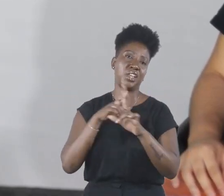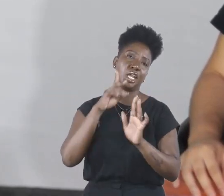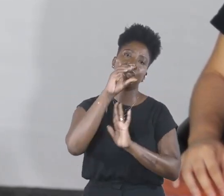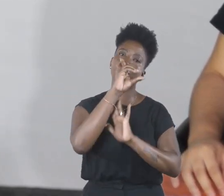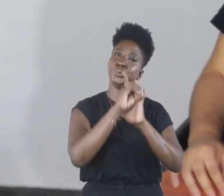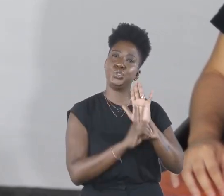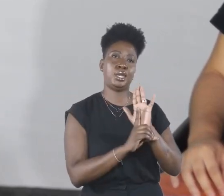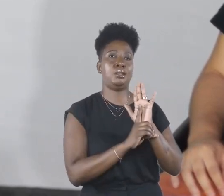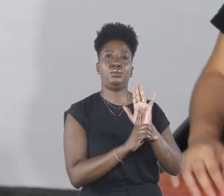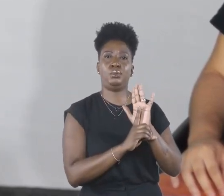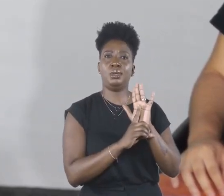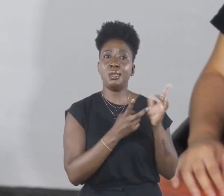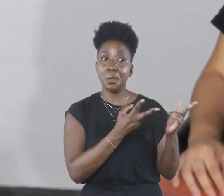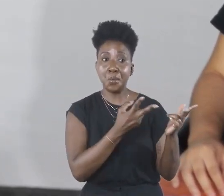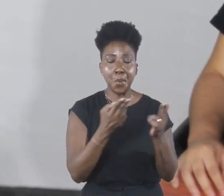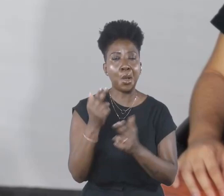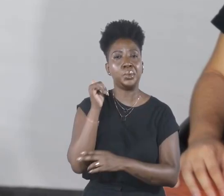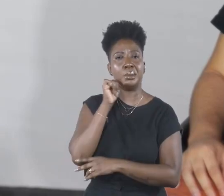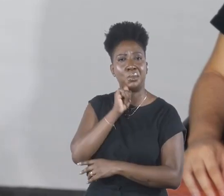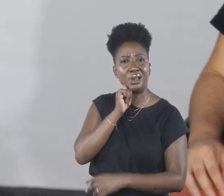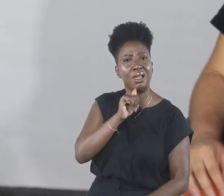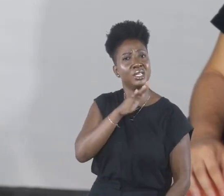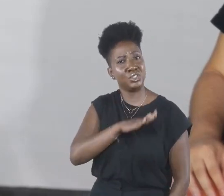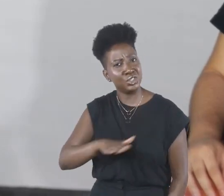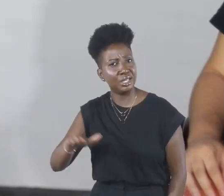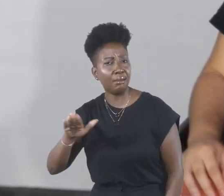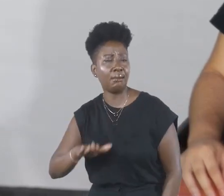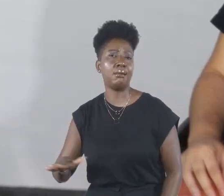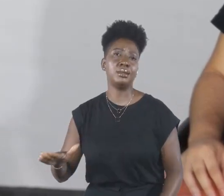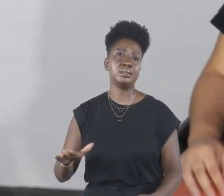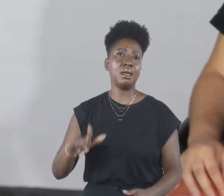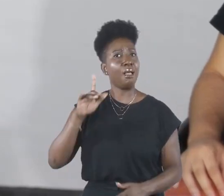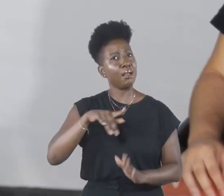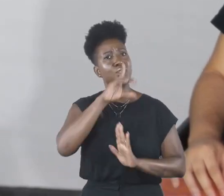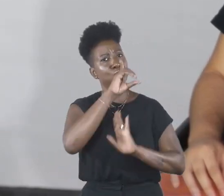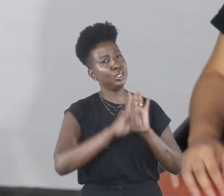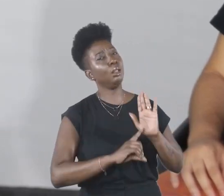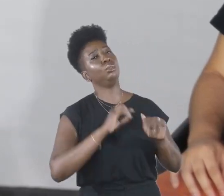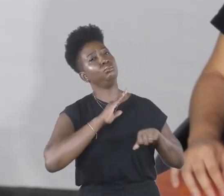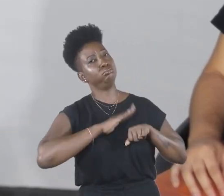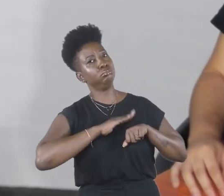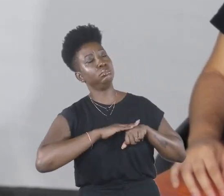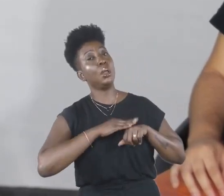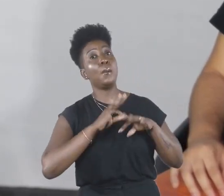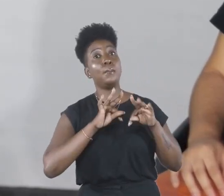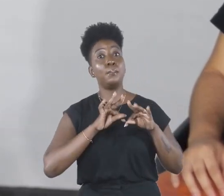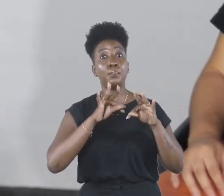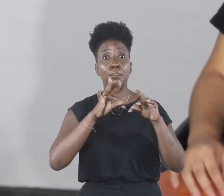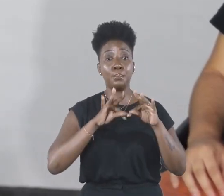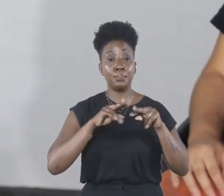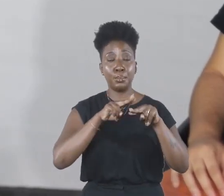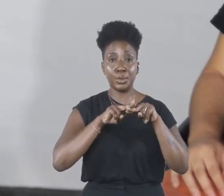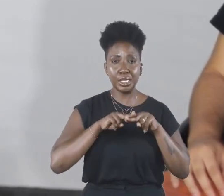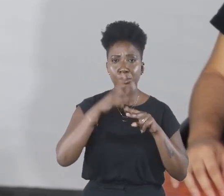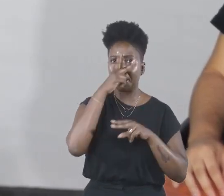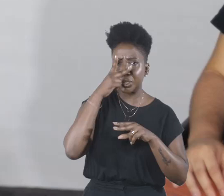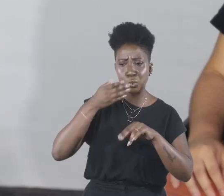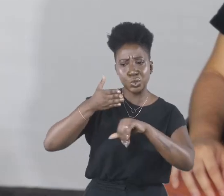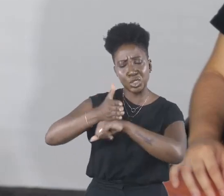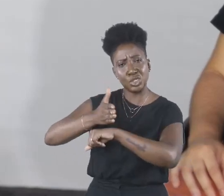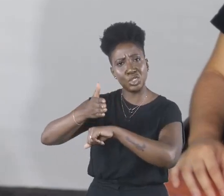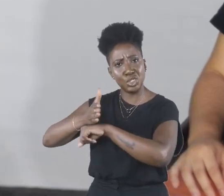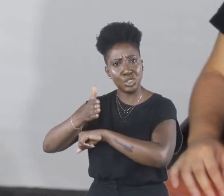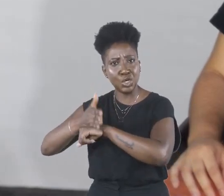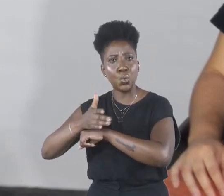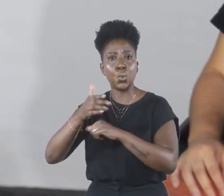direitos humanos, como mulher, como o direito das crianças. Então, migrar é um direito. E os haitianos, chegar em 2010 no